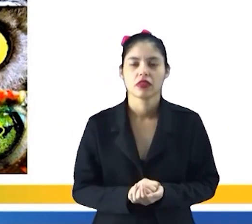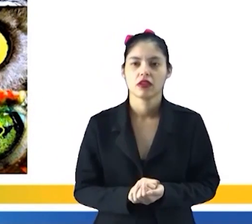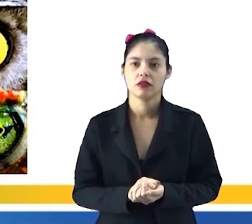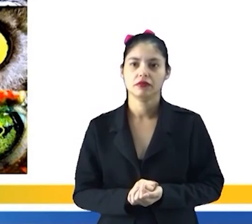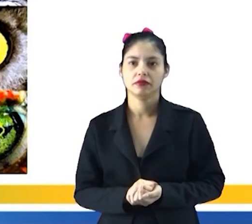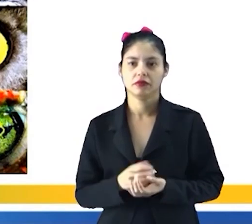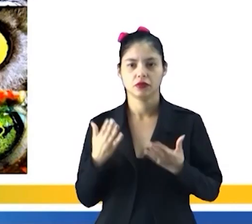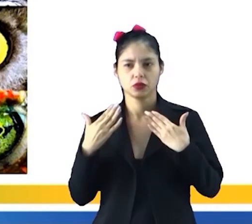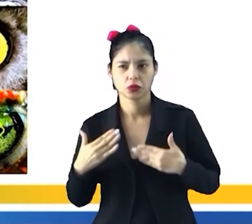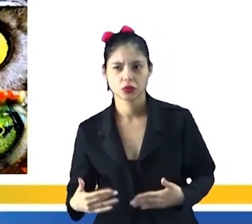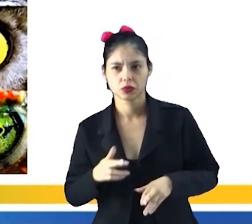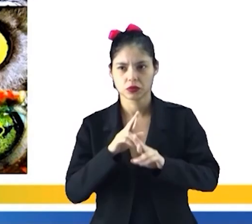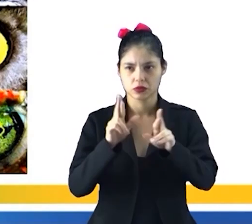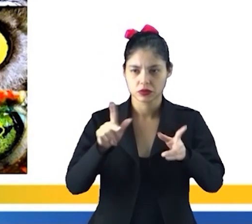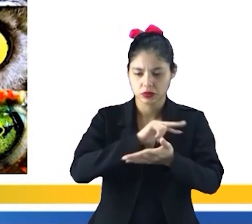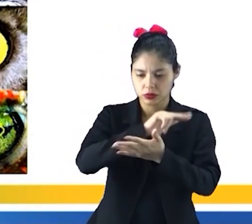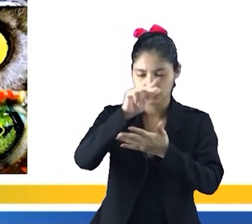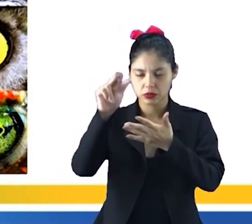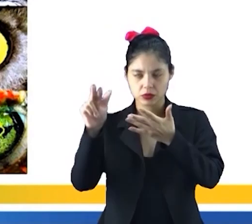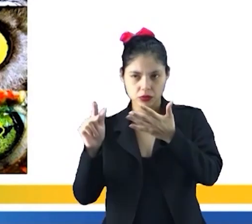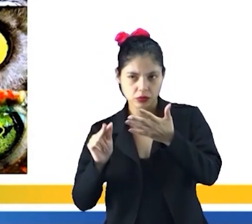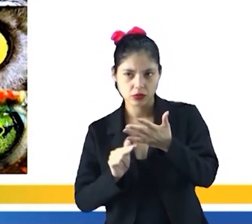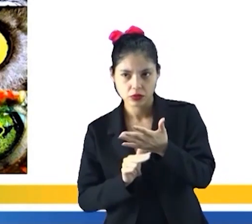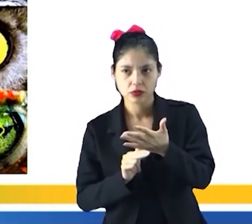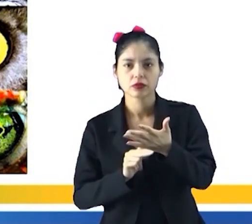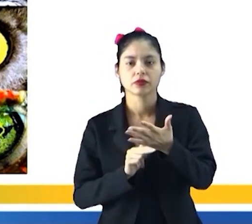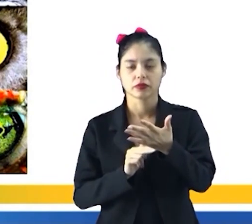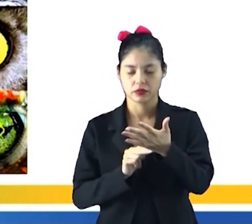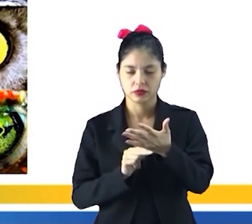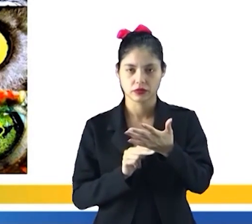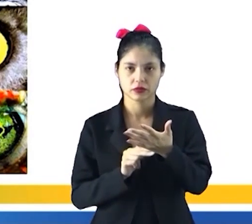funções, variações,